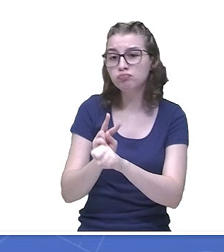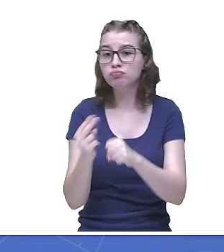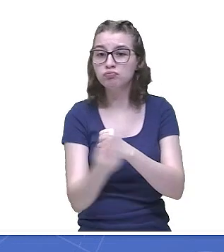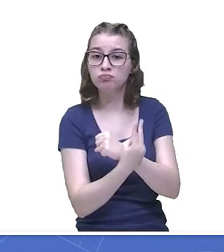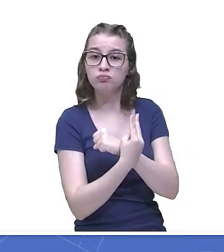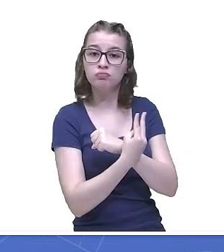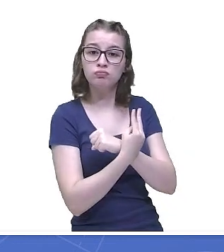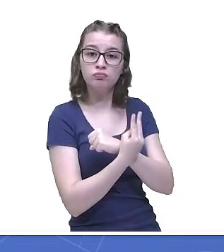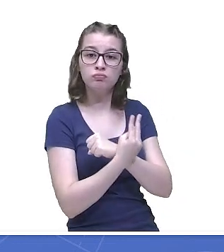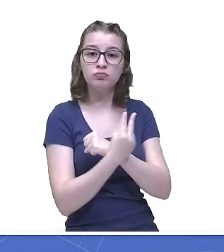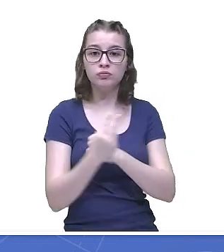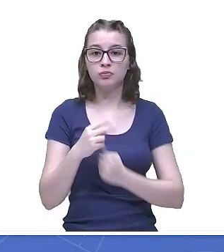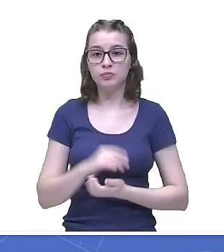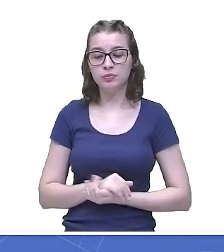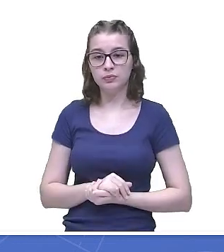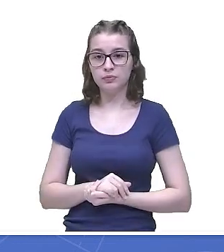né?